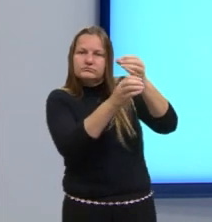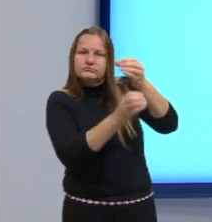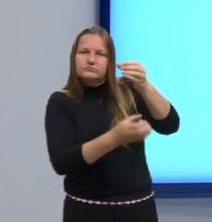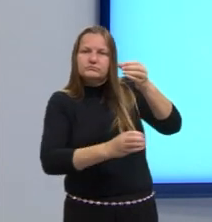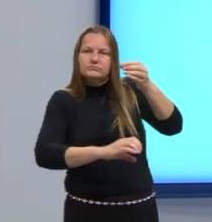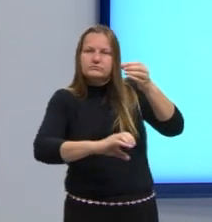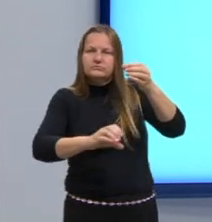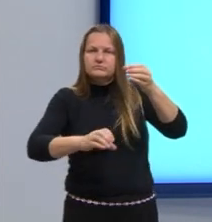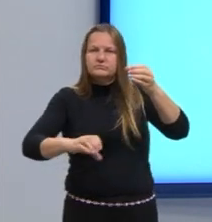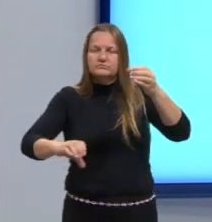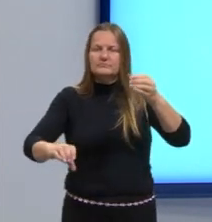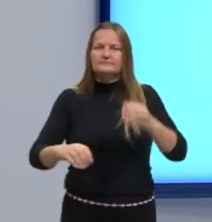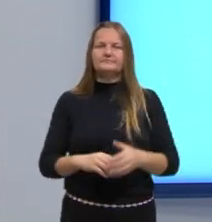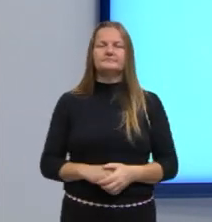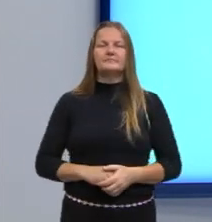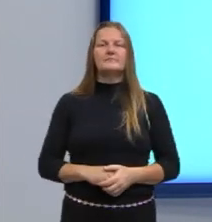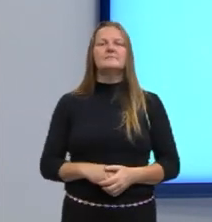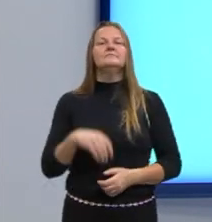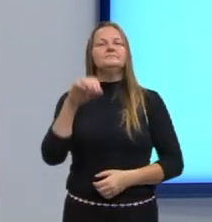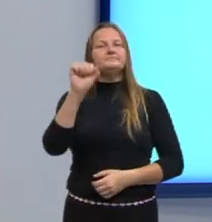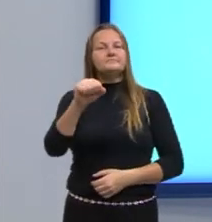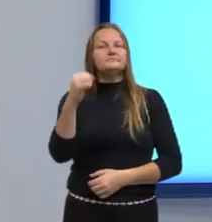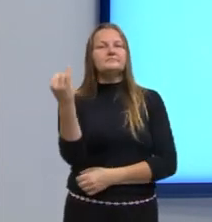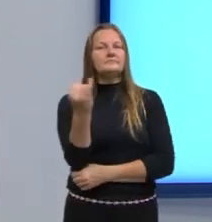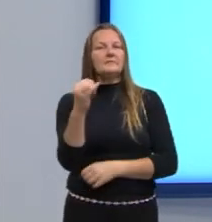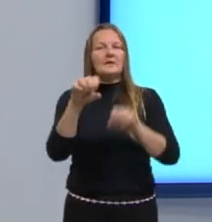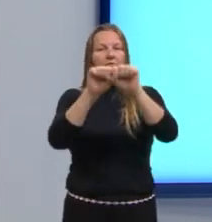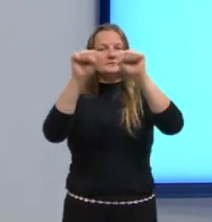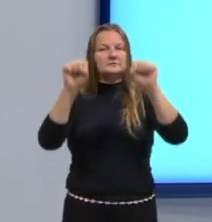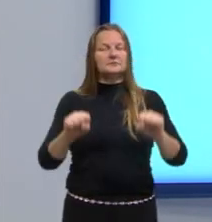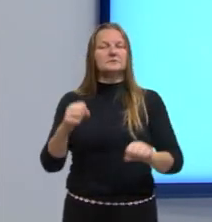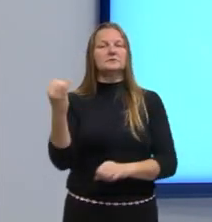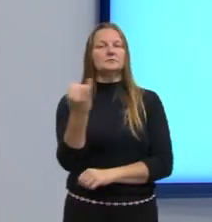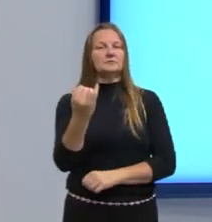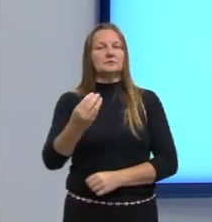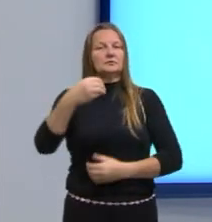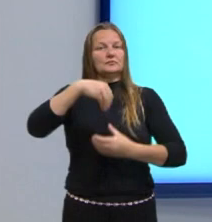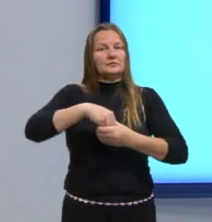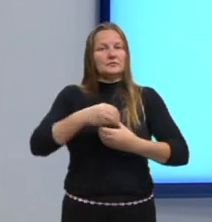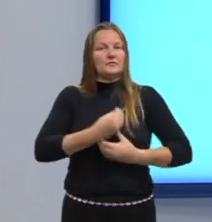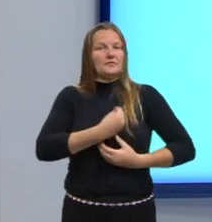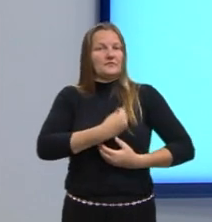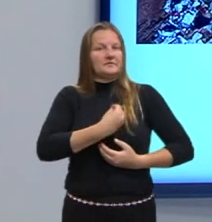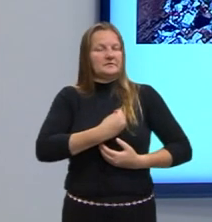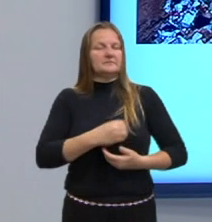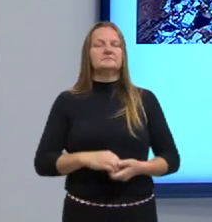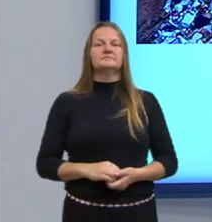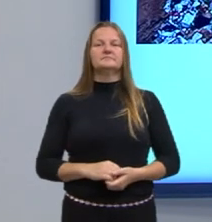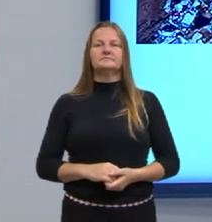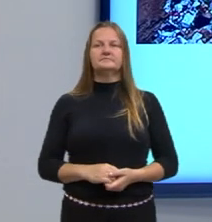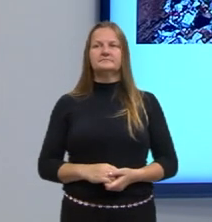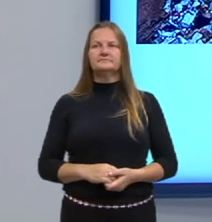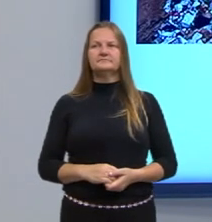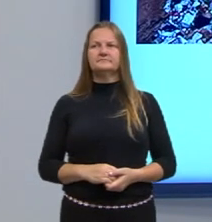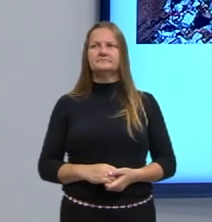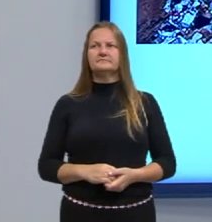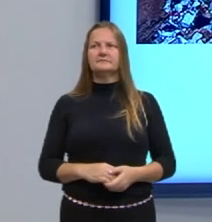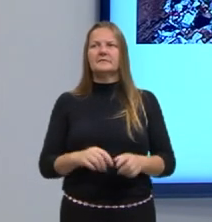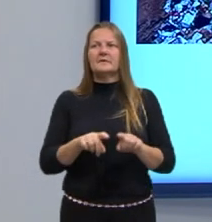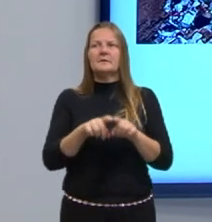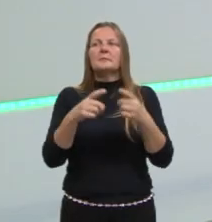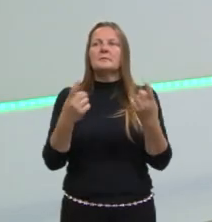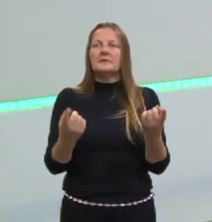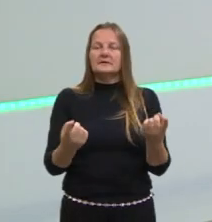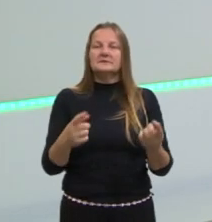partes né então eles são sim de sistema importância no nosso cotidiano mas